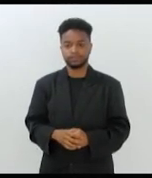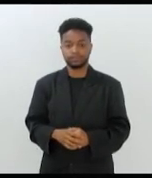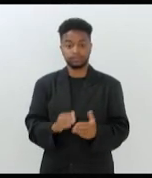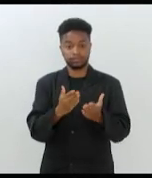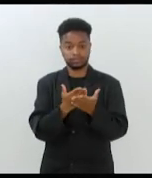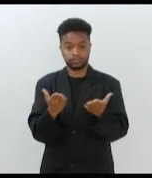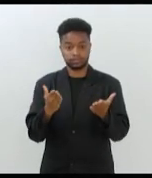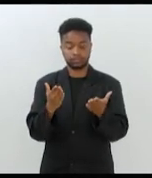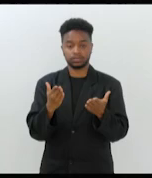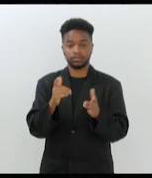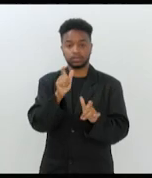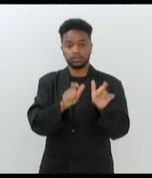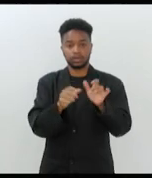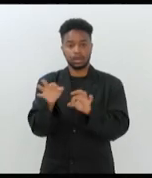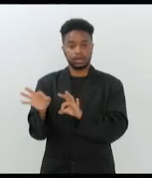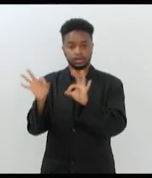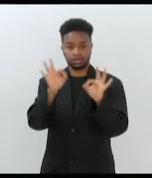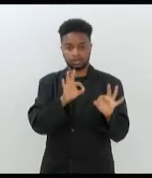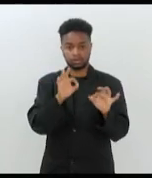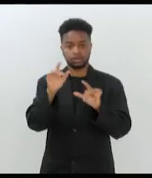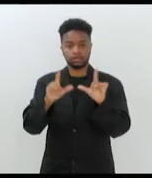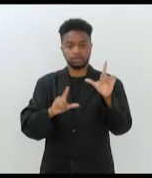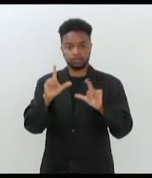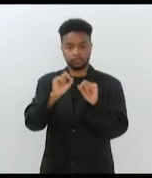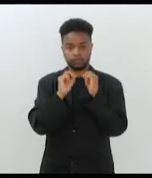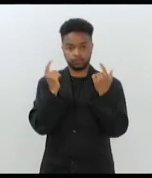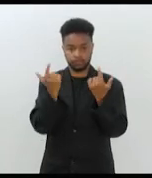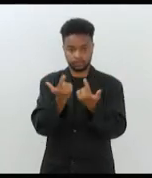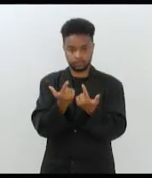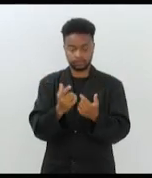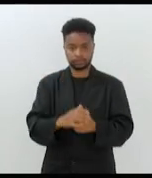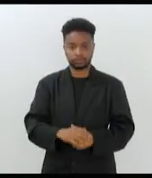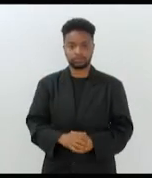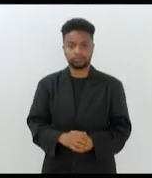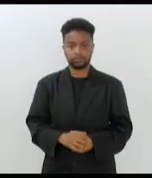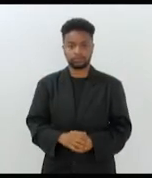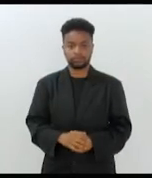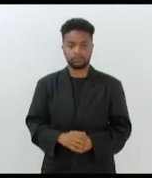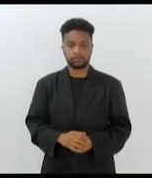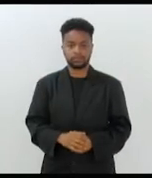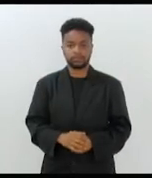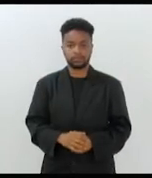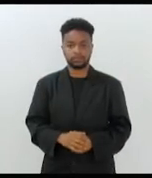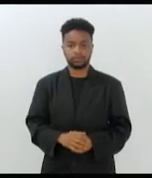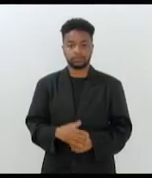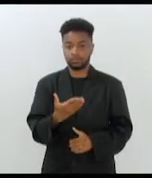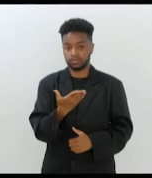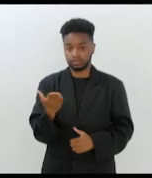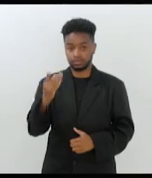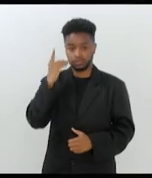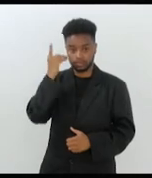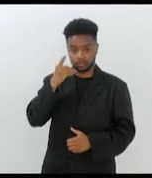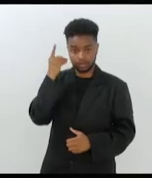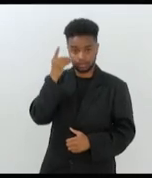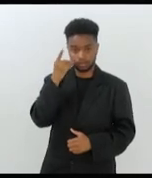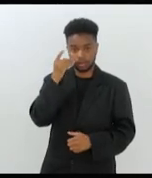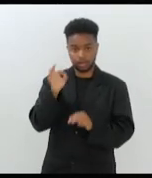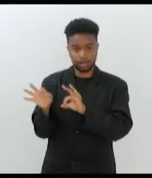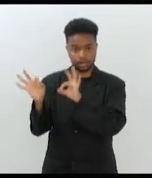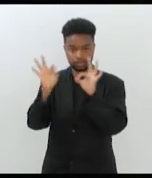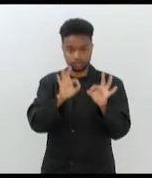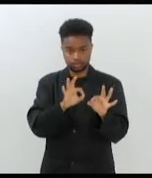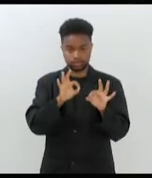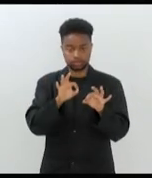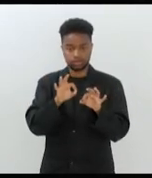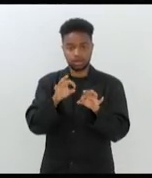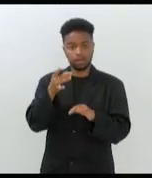senhoras e senhores telespectadores da TV Alerj, senhoras e senhores deputados que nos assistem